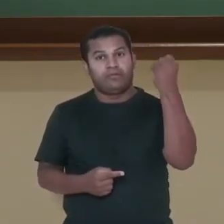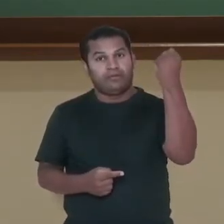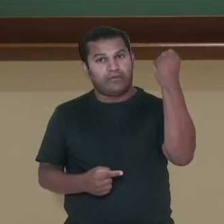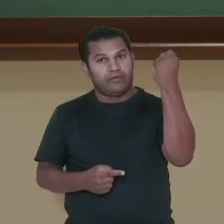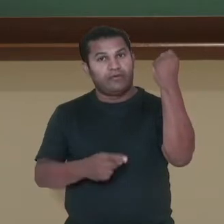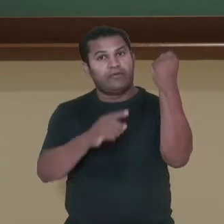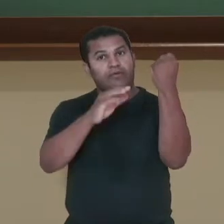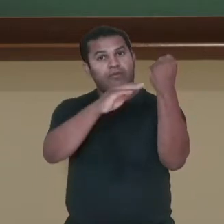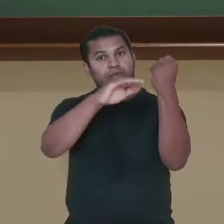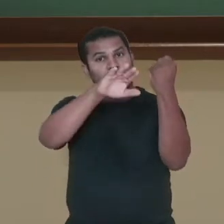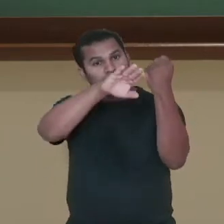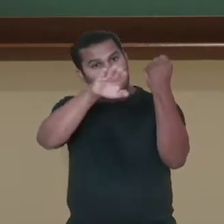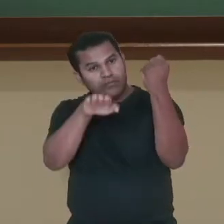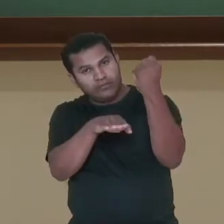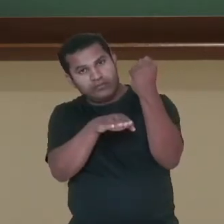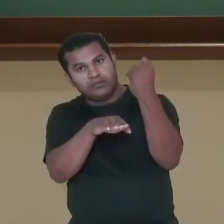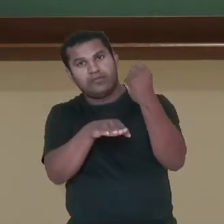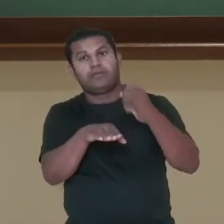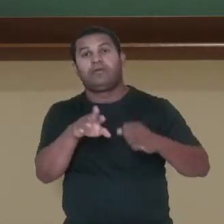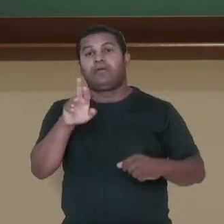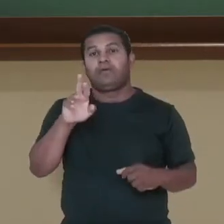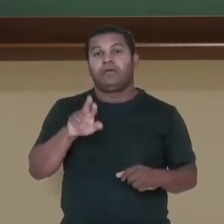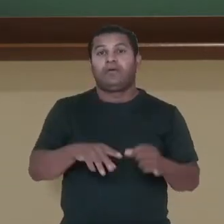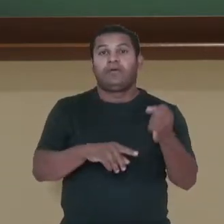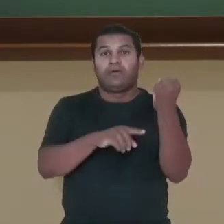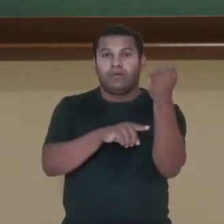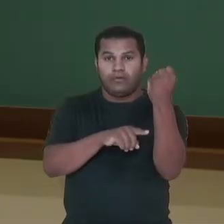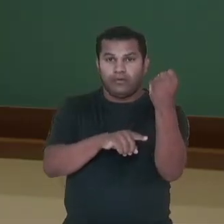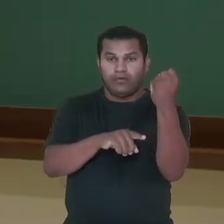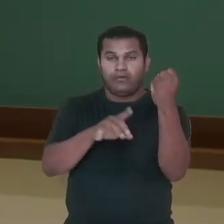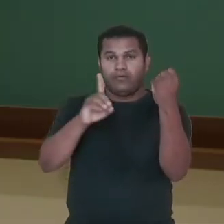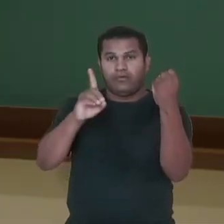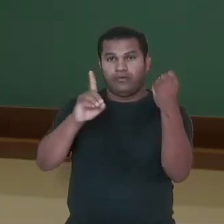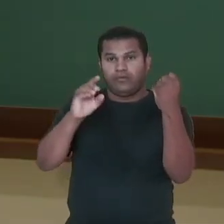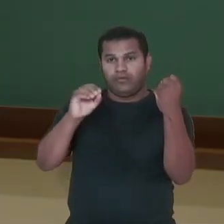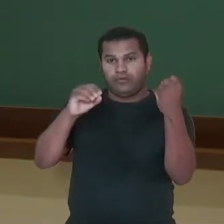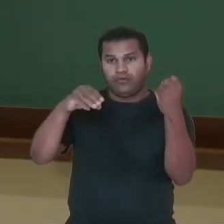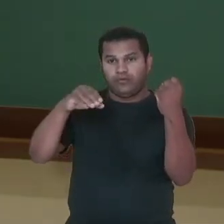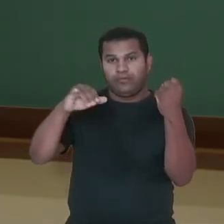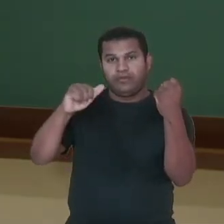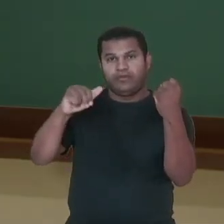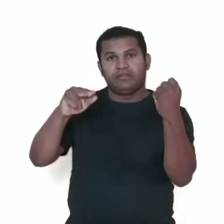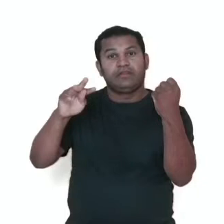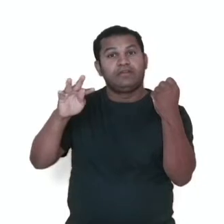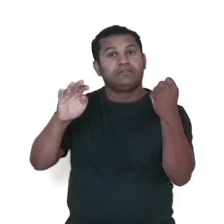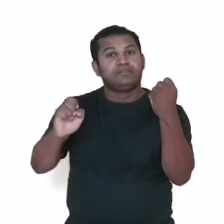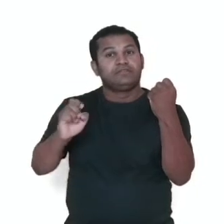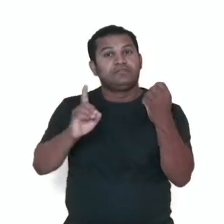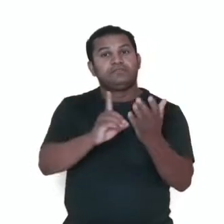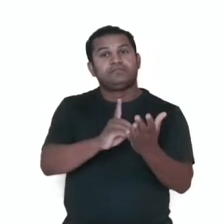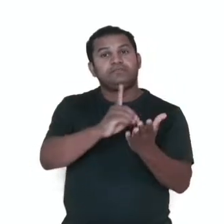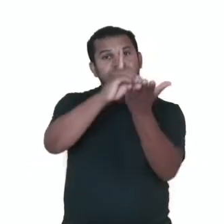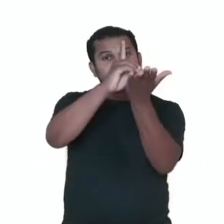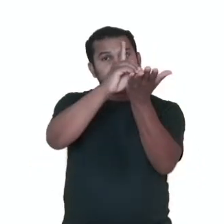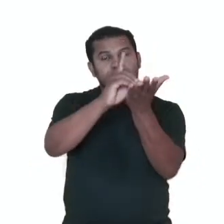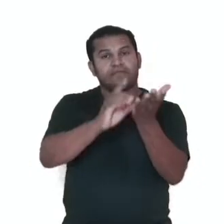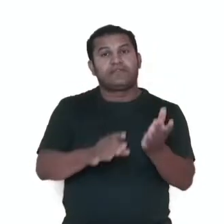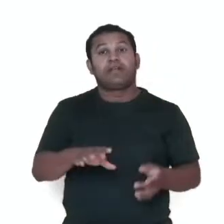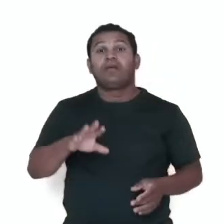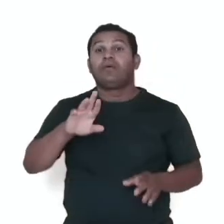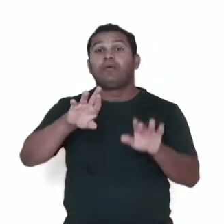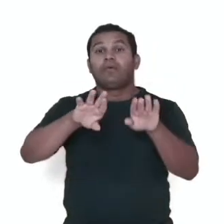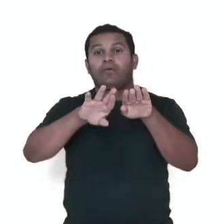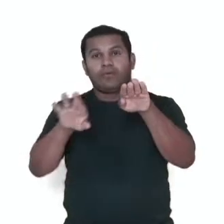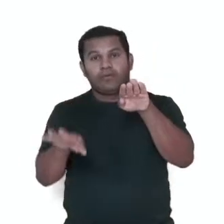termos dominante e recessivo, isso é importante saber. E o dominante é aquele que manifesta a sua